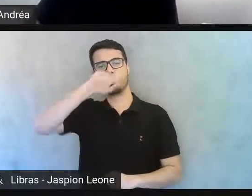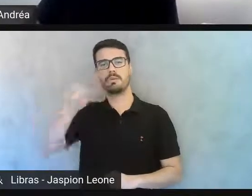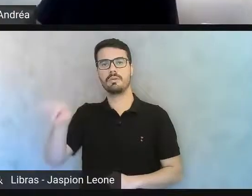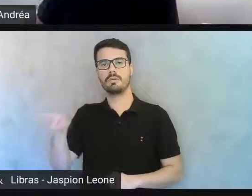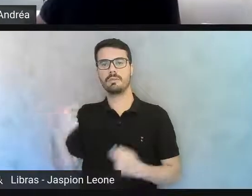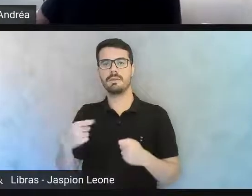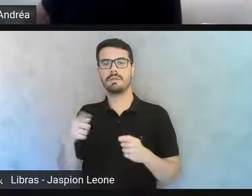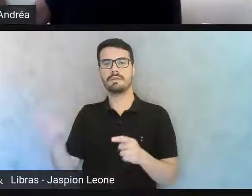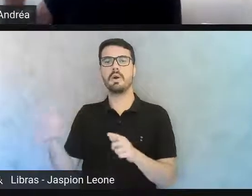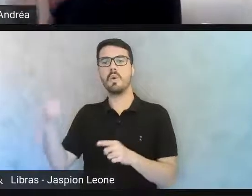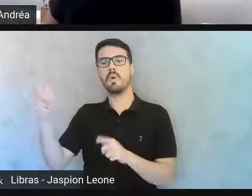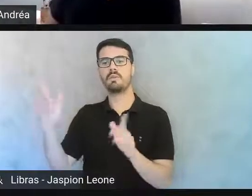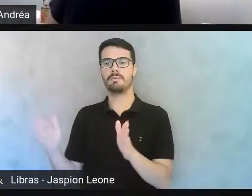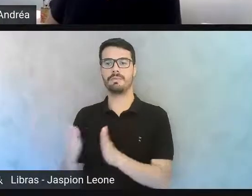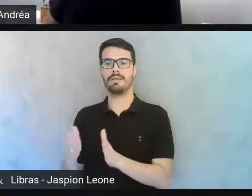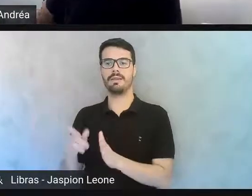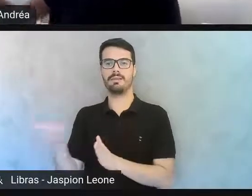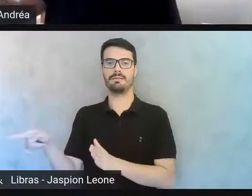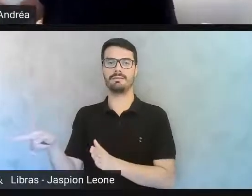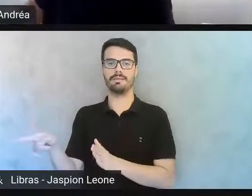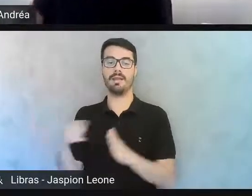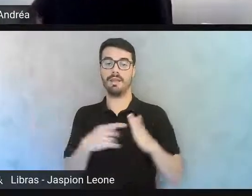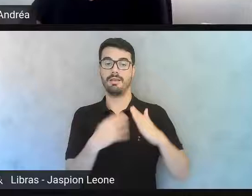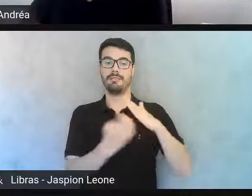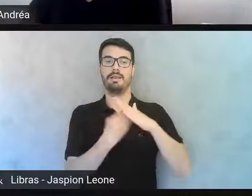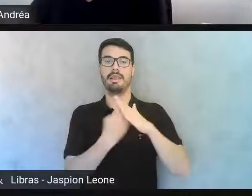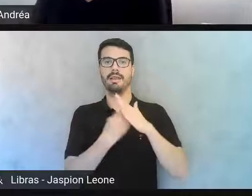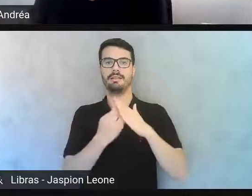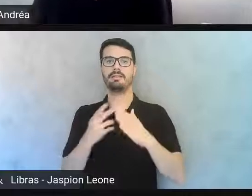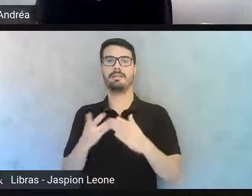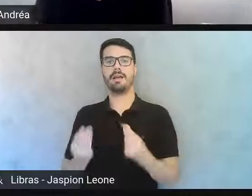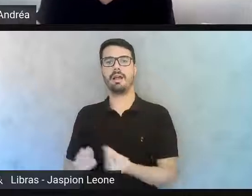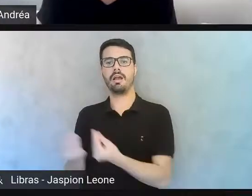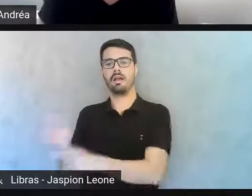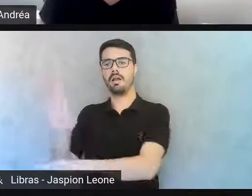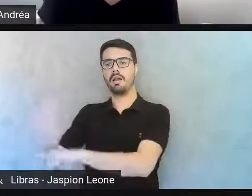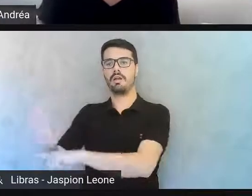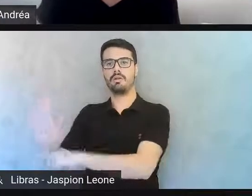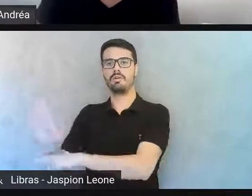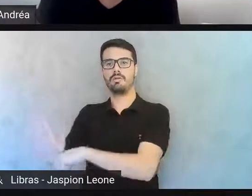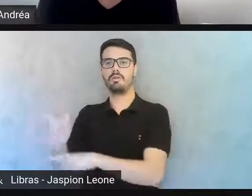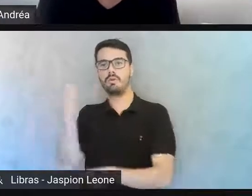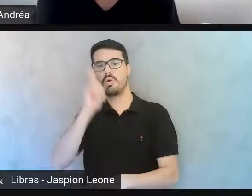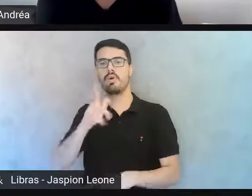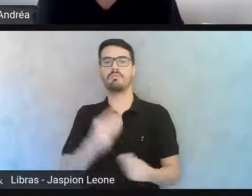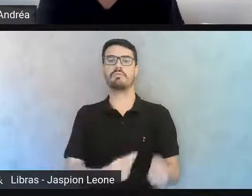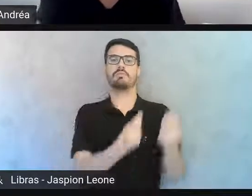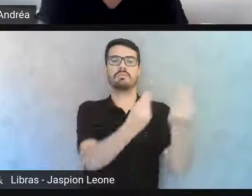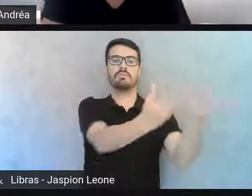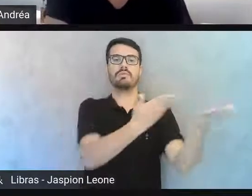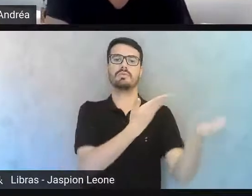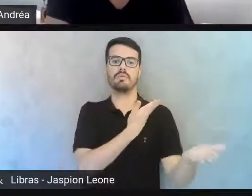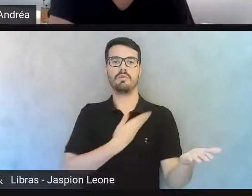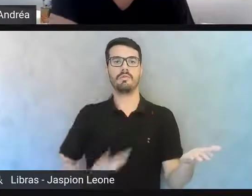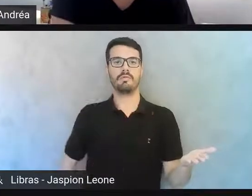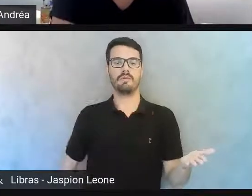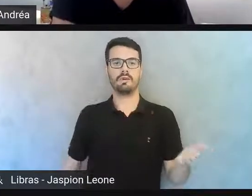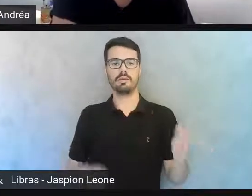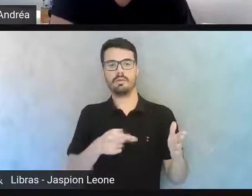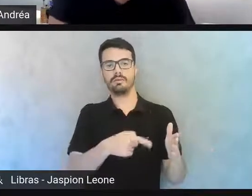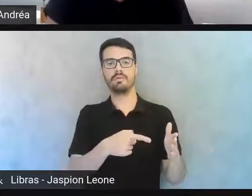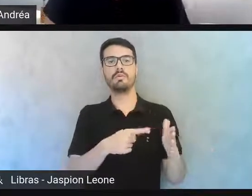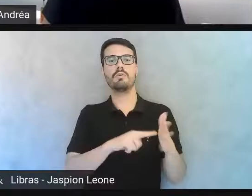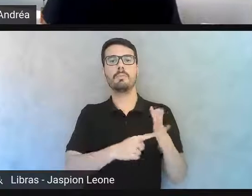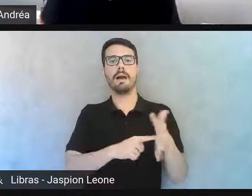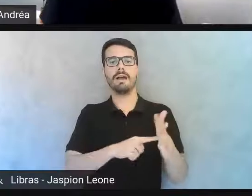pequena empresa. E essa empresa grande manteve a micro pequena empresa para poder entregar para o governo uma máquina de um